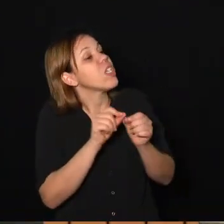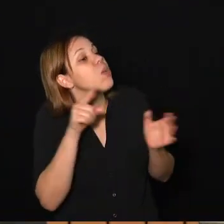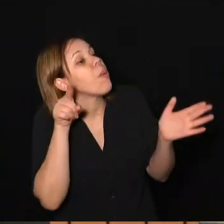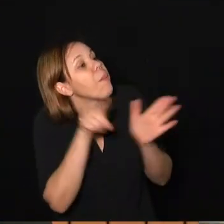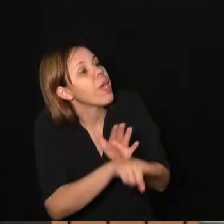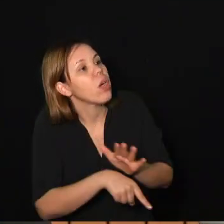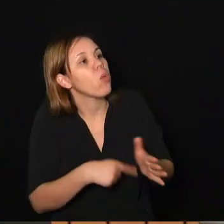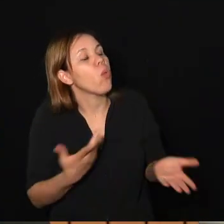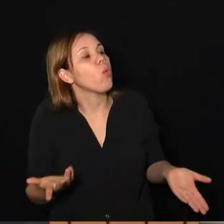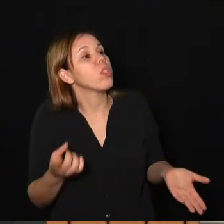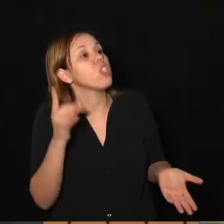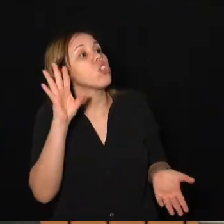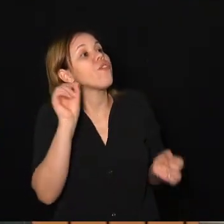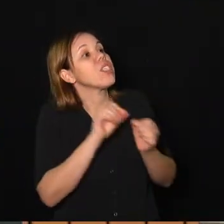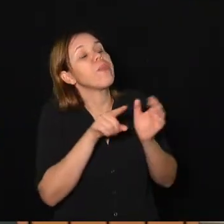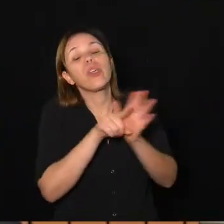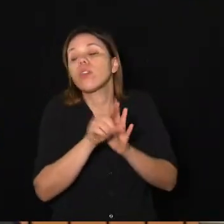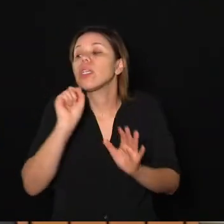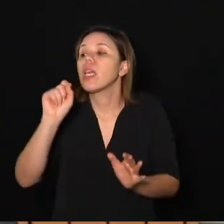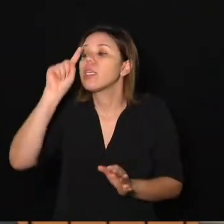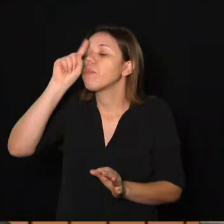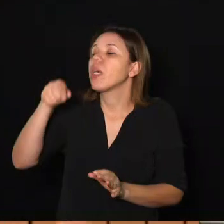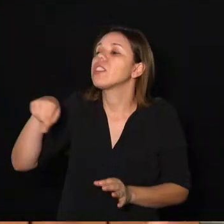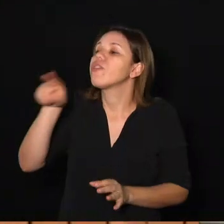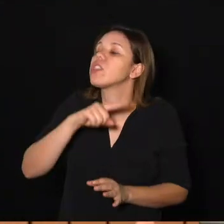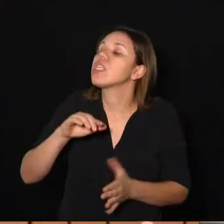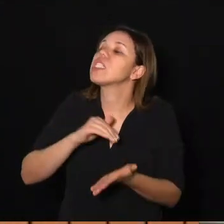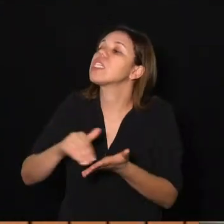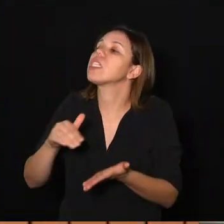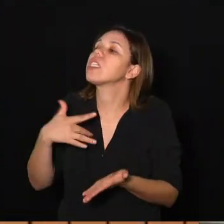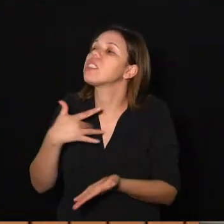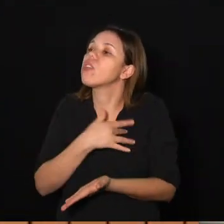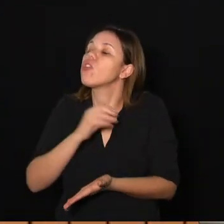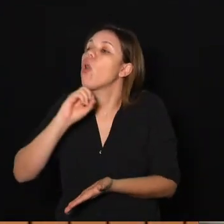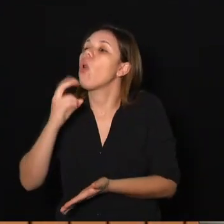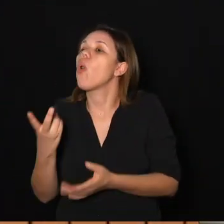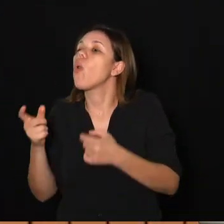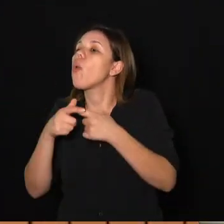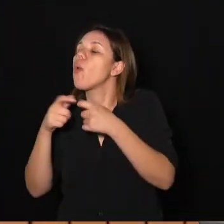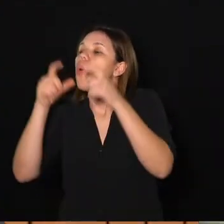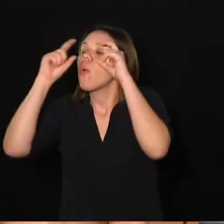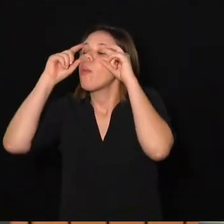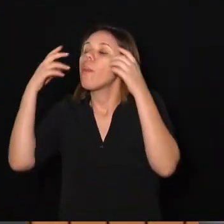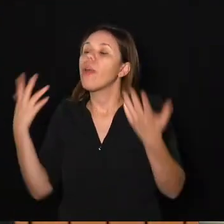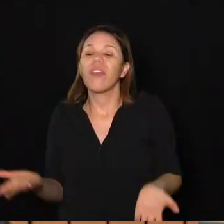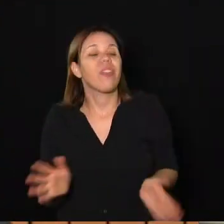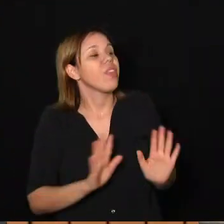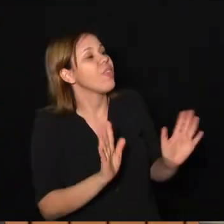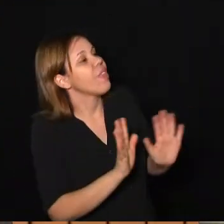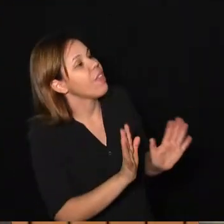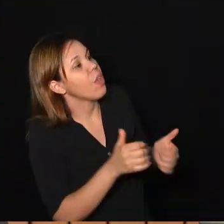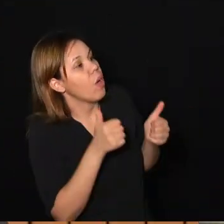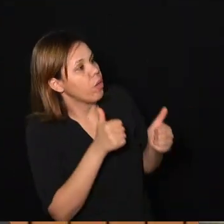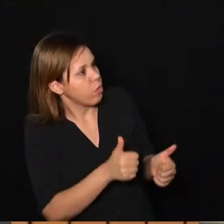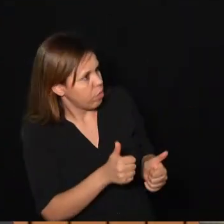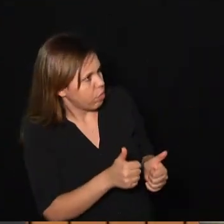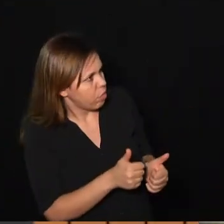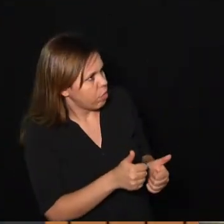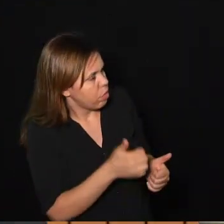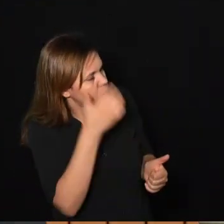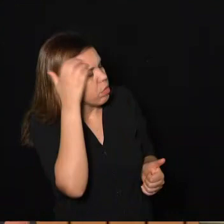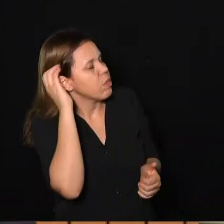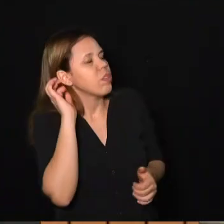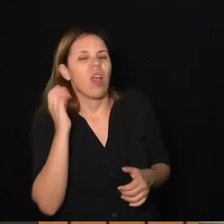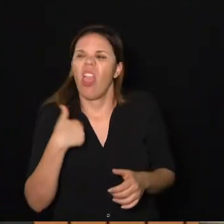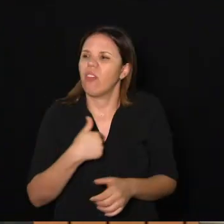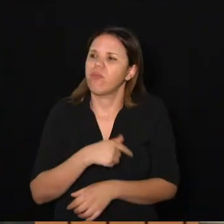e disse eu só vim aqui fazer uma pergunta quem manda em vocês é a secretaria de saúde ou os oftalmologistas então aí não, não, então tá bom não é não aí eu